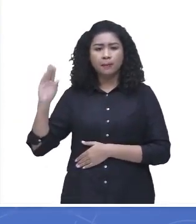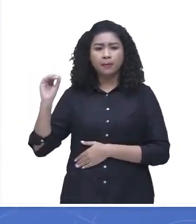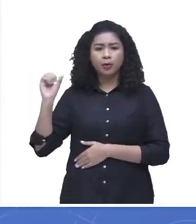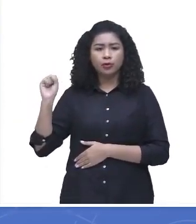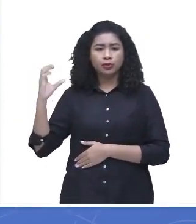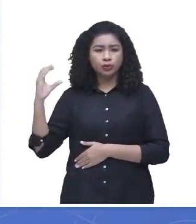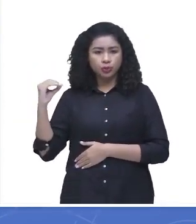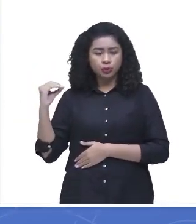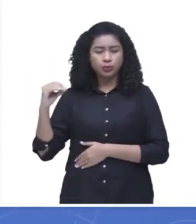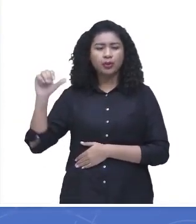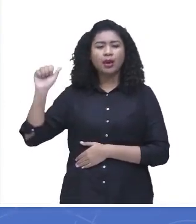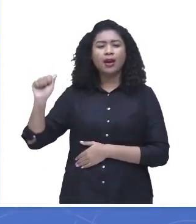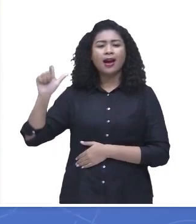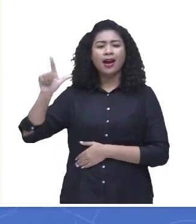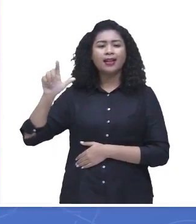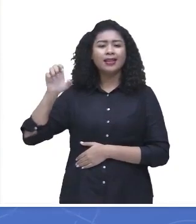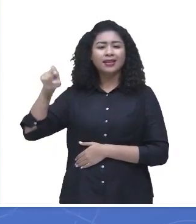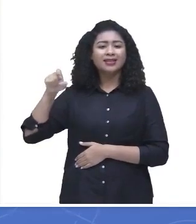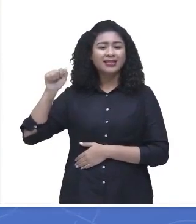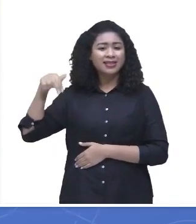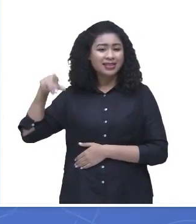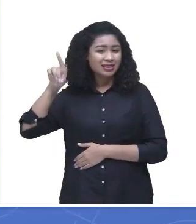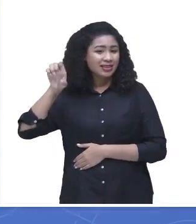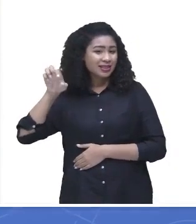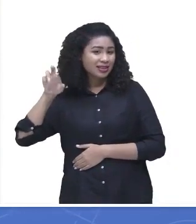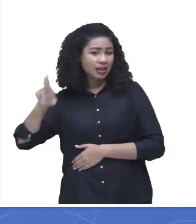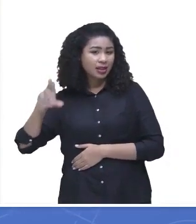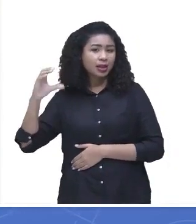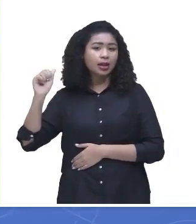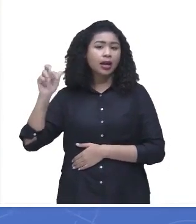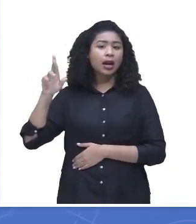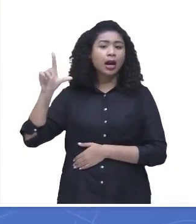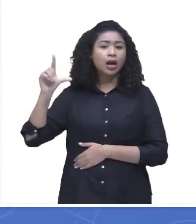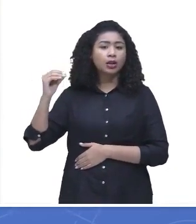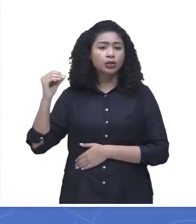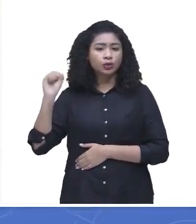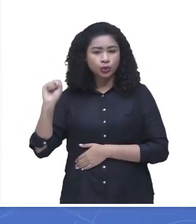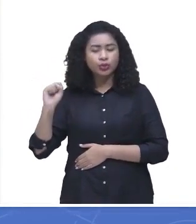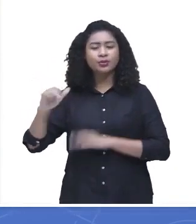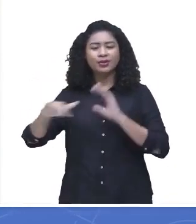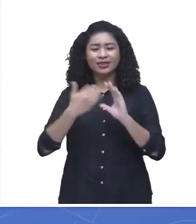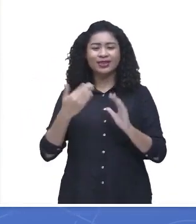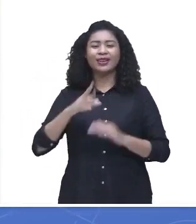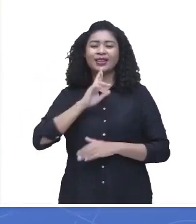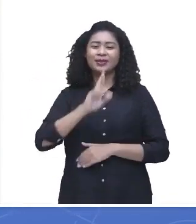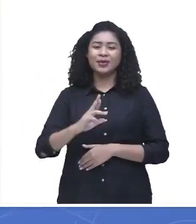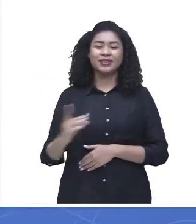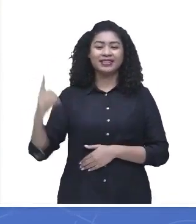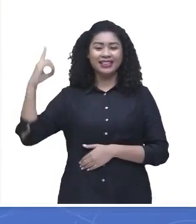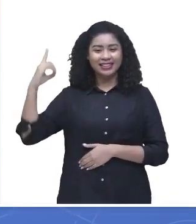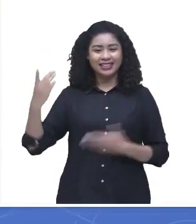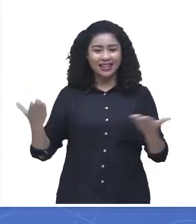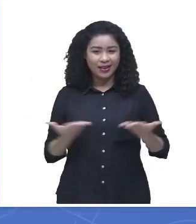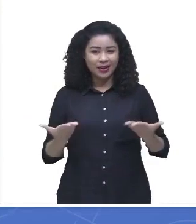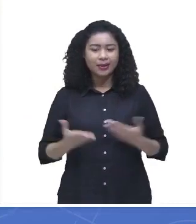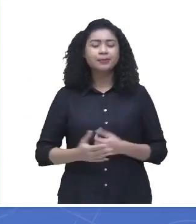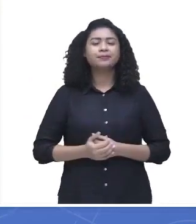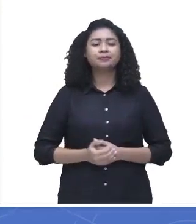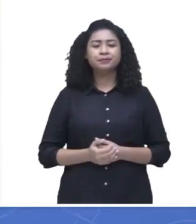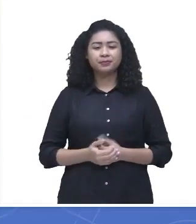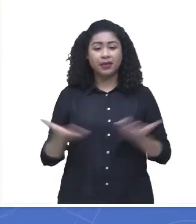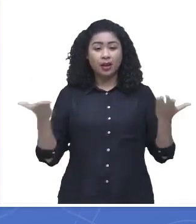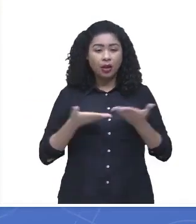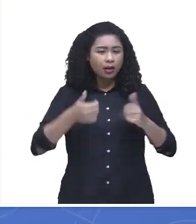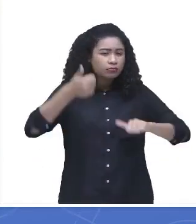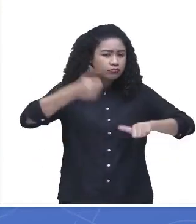letra B. Verusca, letra B. E o Carlos Eduardo... agora sim, Carlos Eduardo, letra D. Então, queridos, vamos lá então fazer a nossa